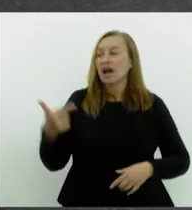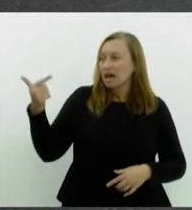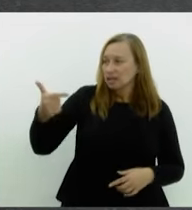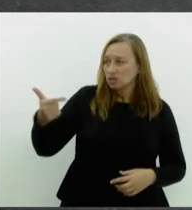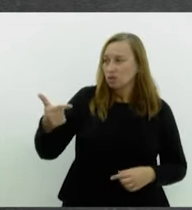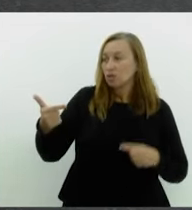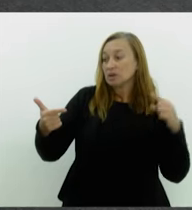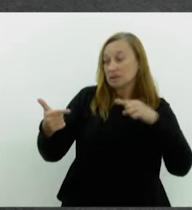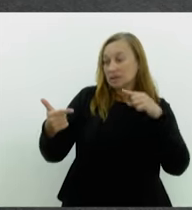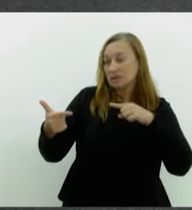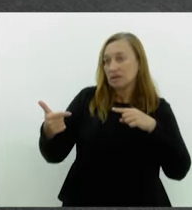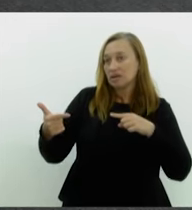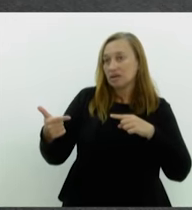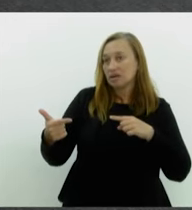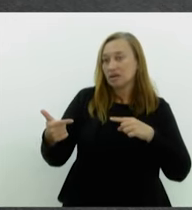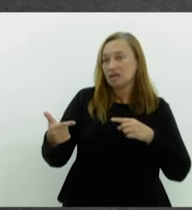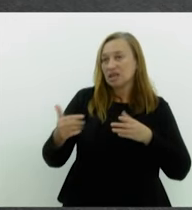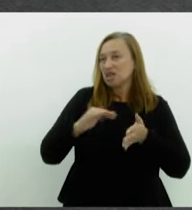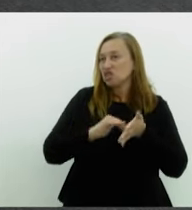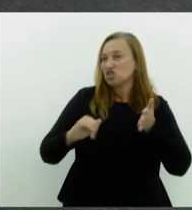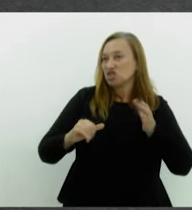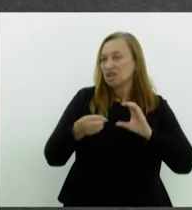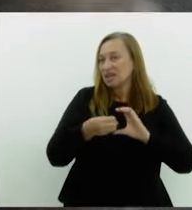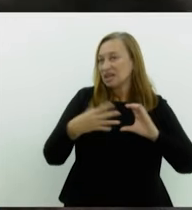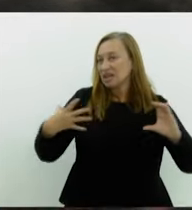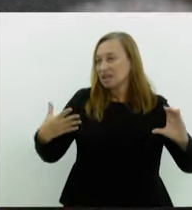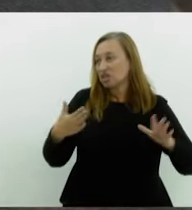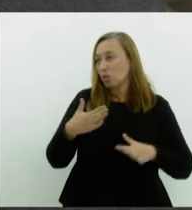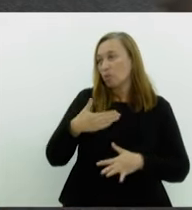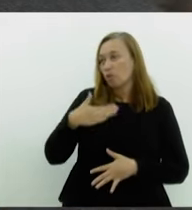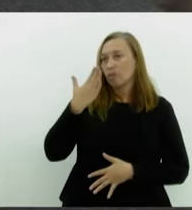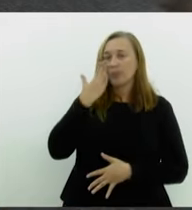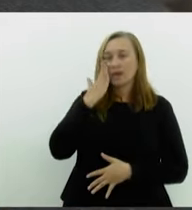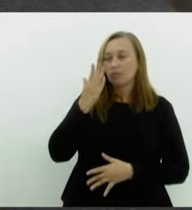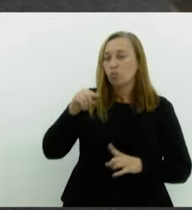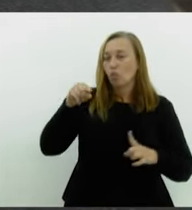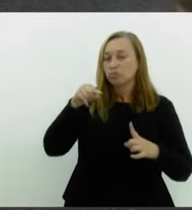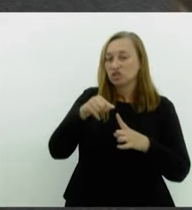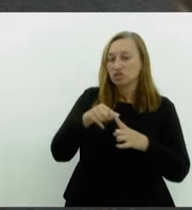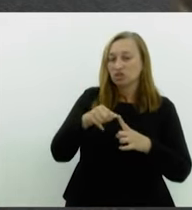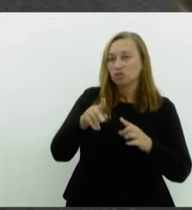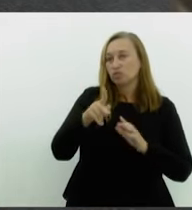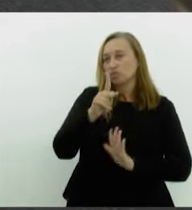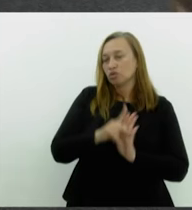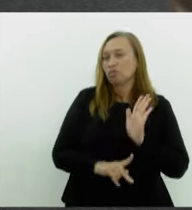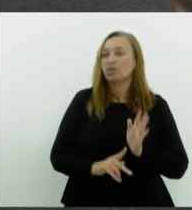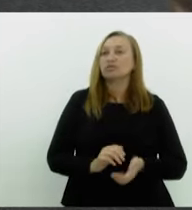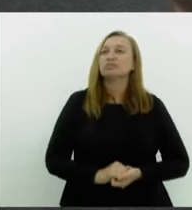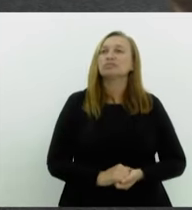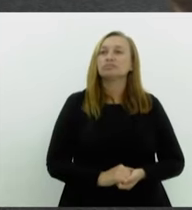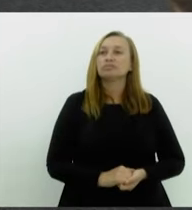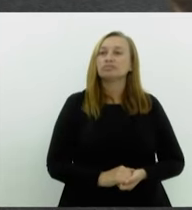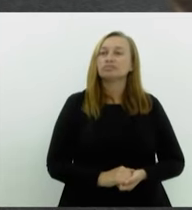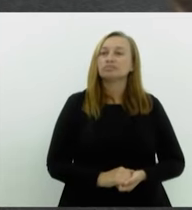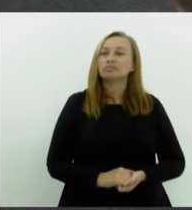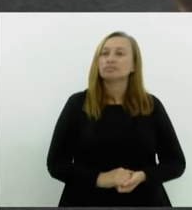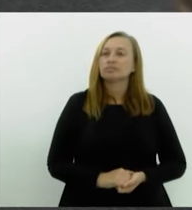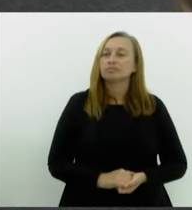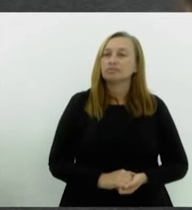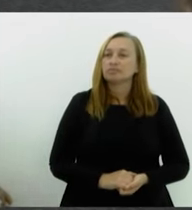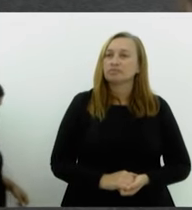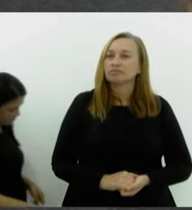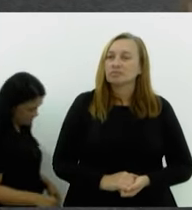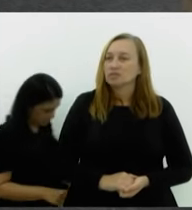2, ela descaracterizaria, no meu entendimento, o objetivo do projeto. Porque tem